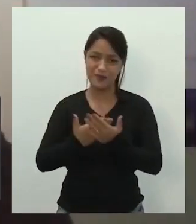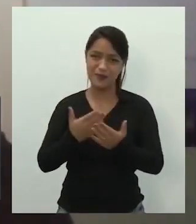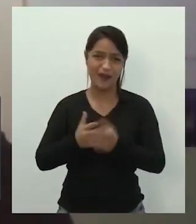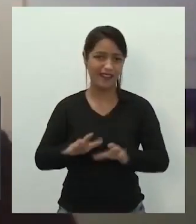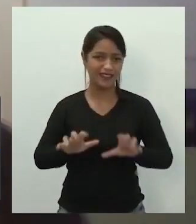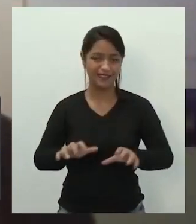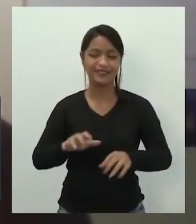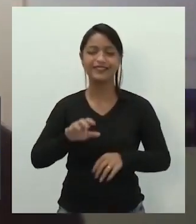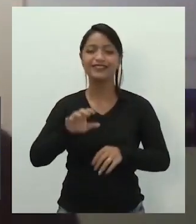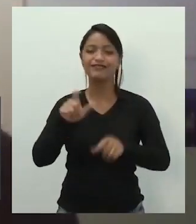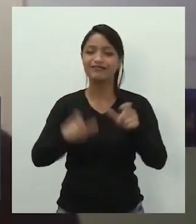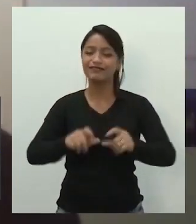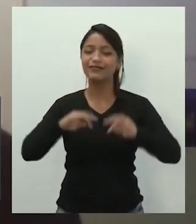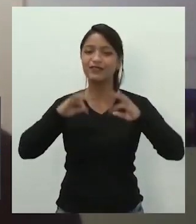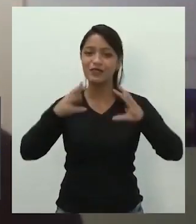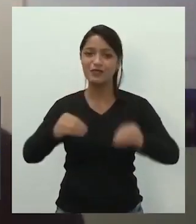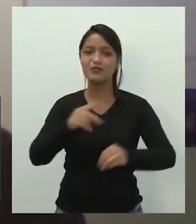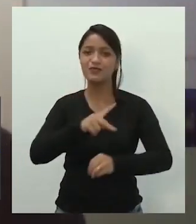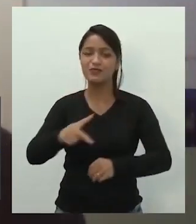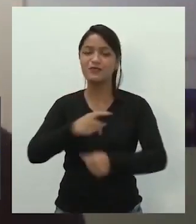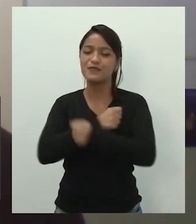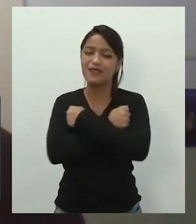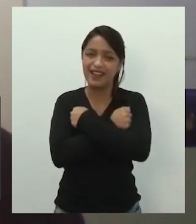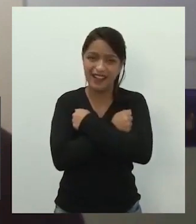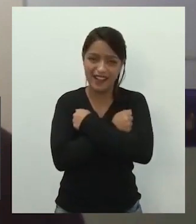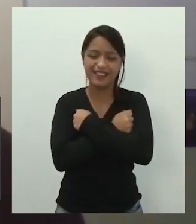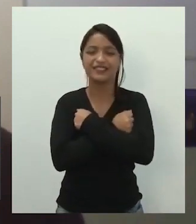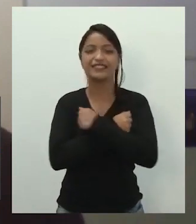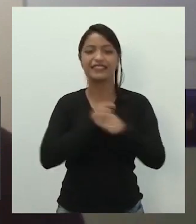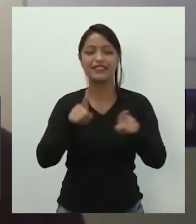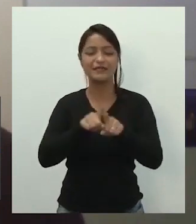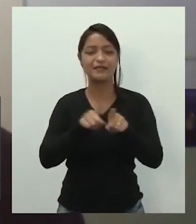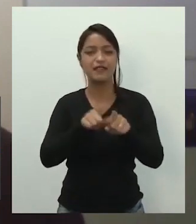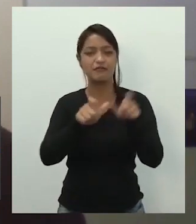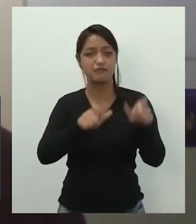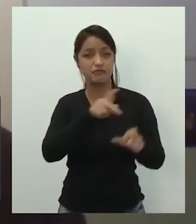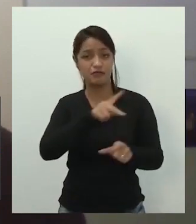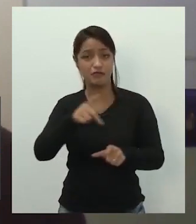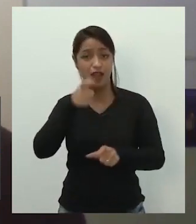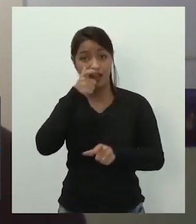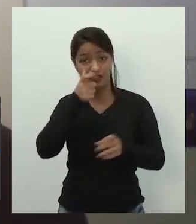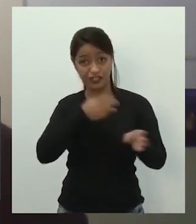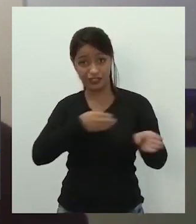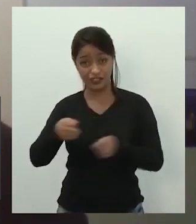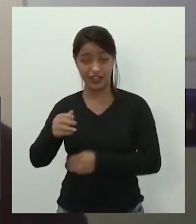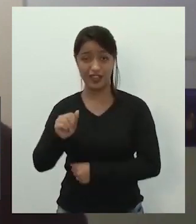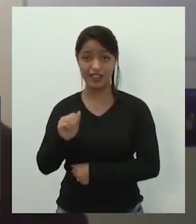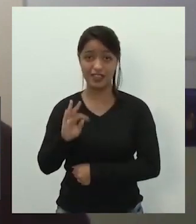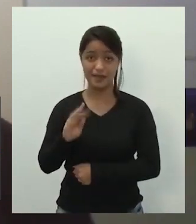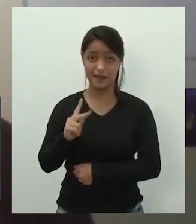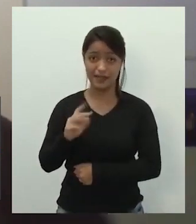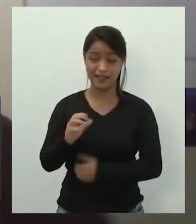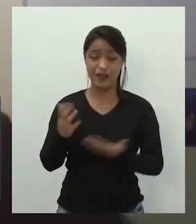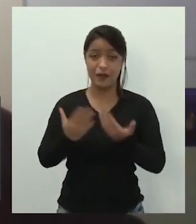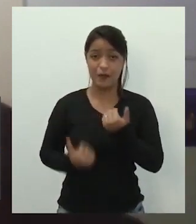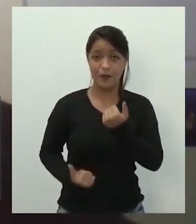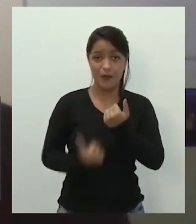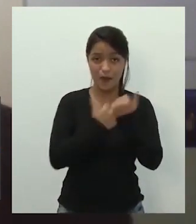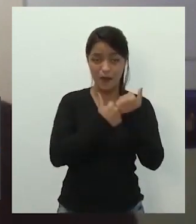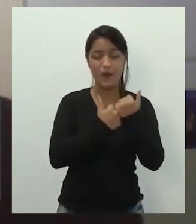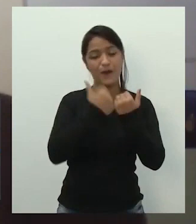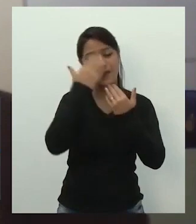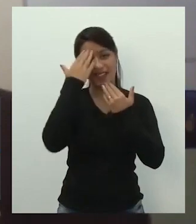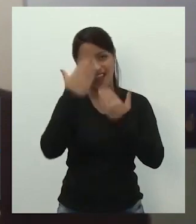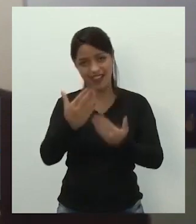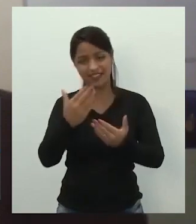um abraço aí também aos professores que participam aí do ATPC e estão apoiando aqui também essa hora aqui, né?